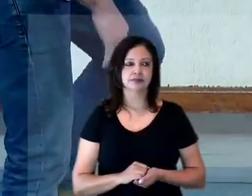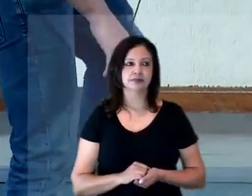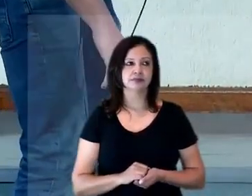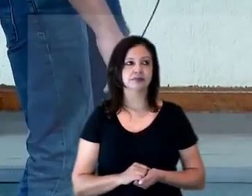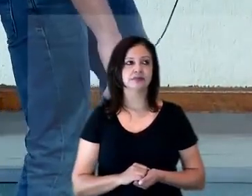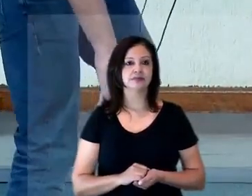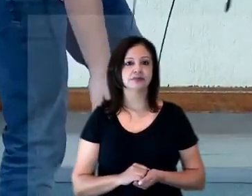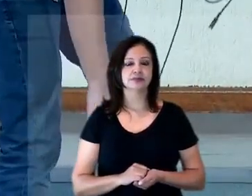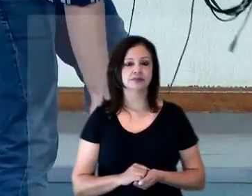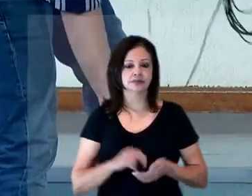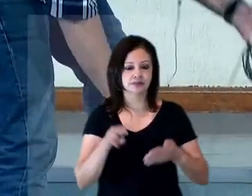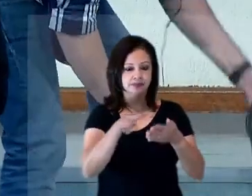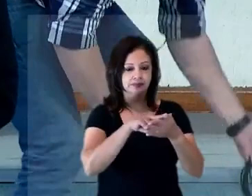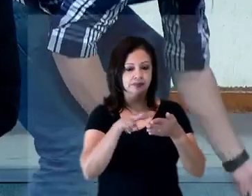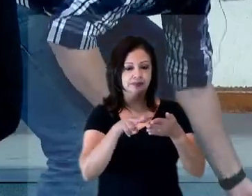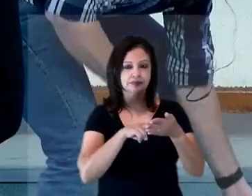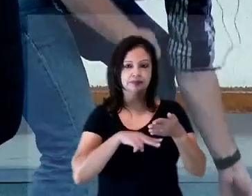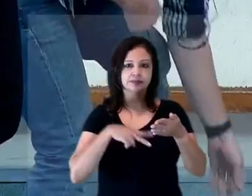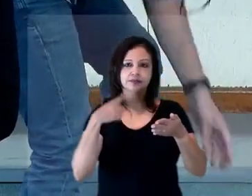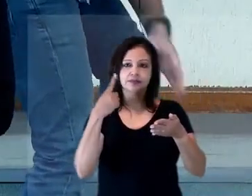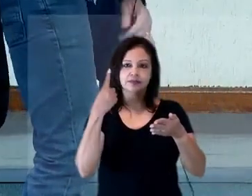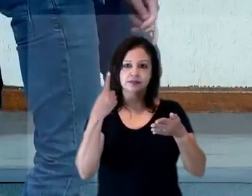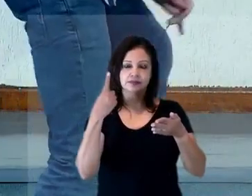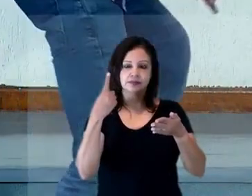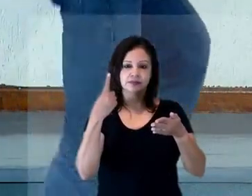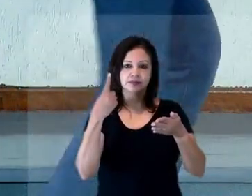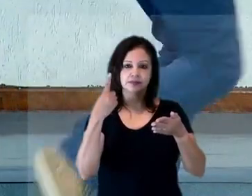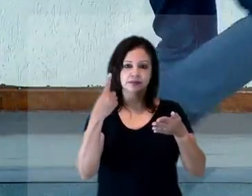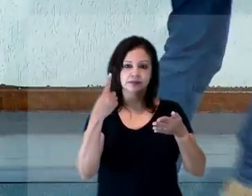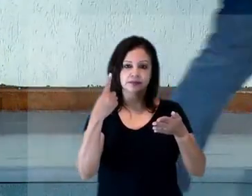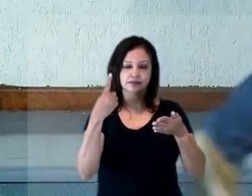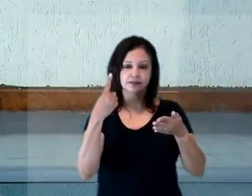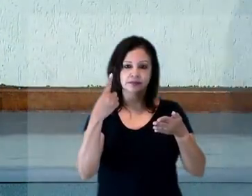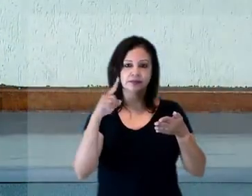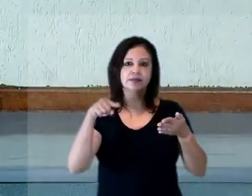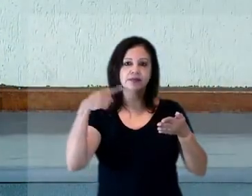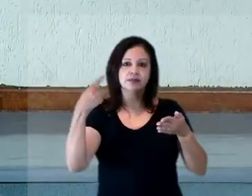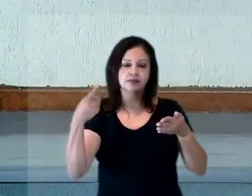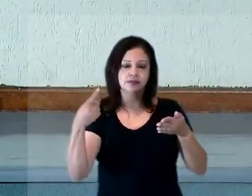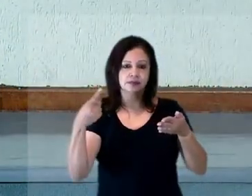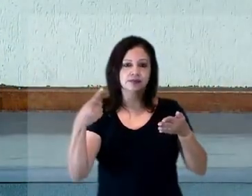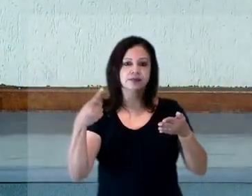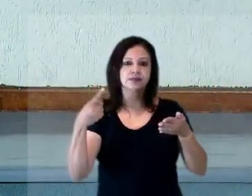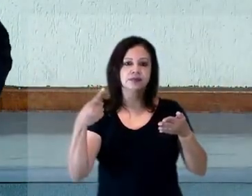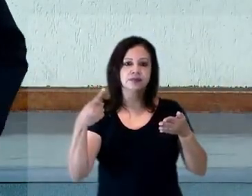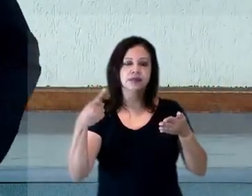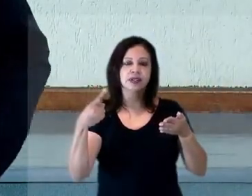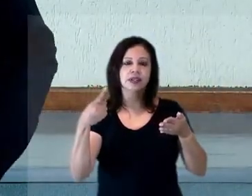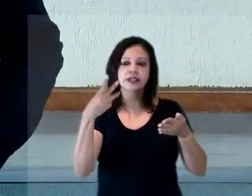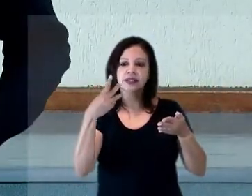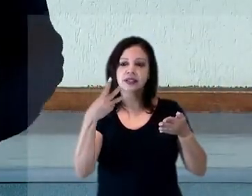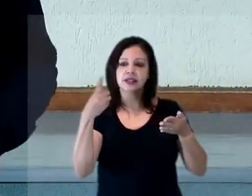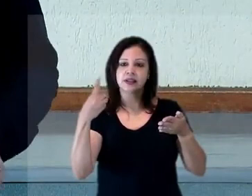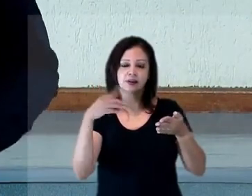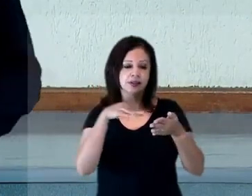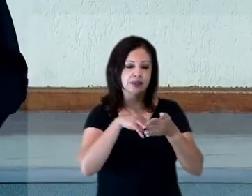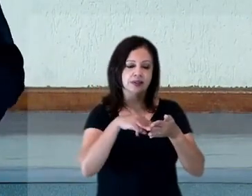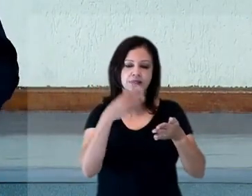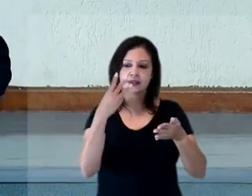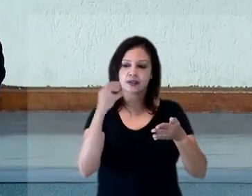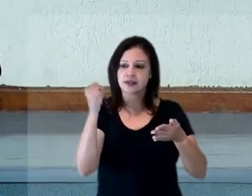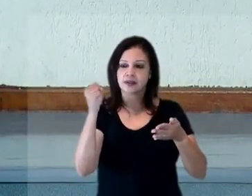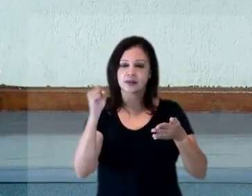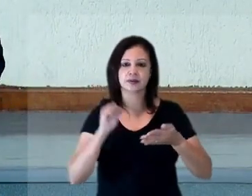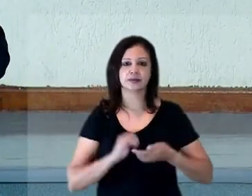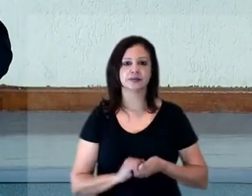Nós vamos ler o verso 1 e depois do verso 31 ao 38. E você